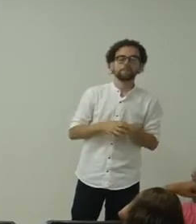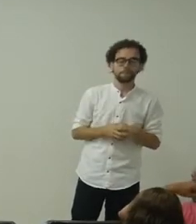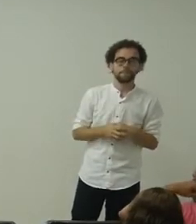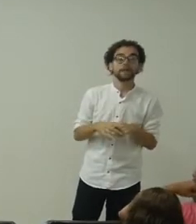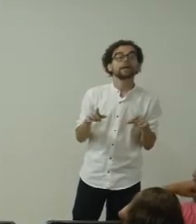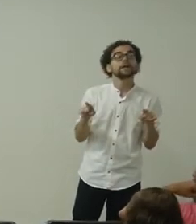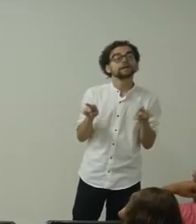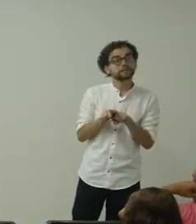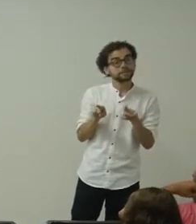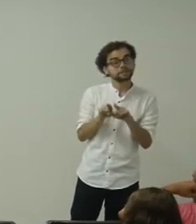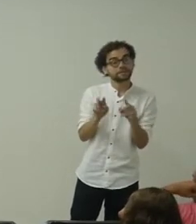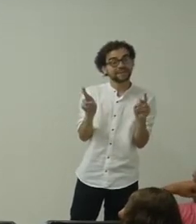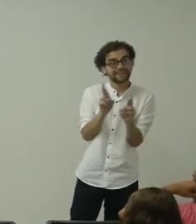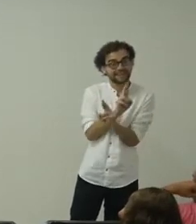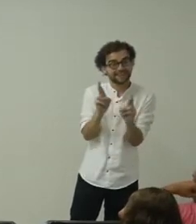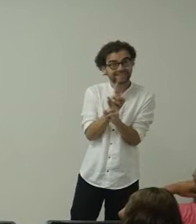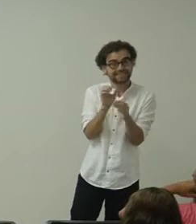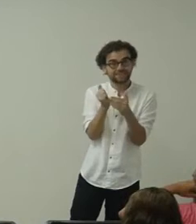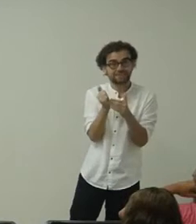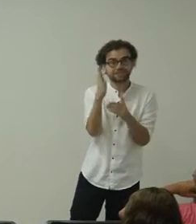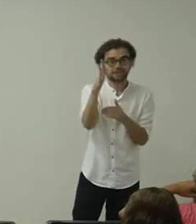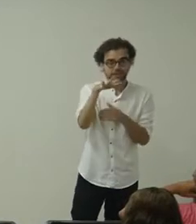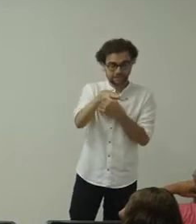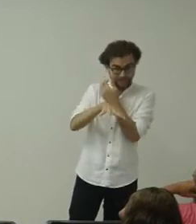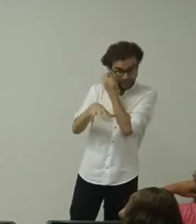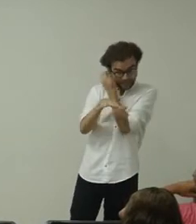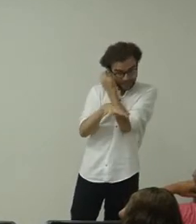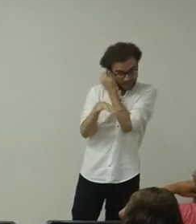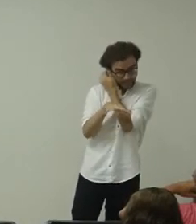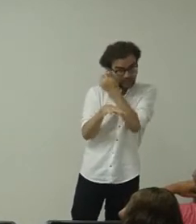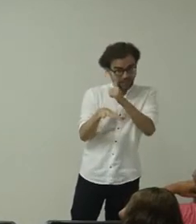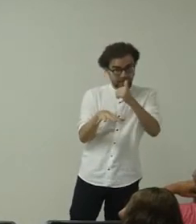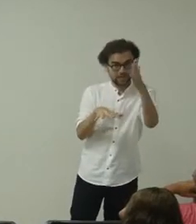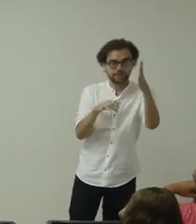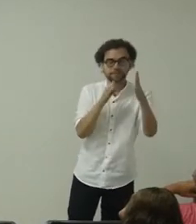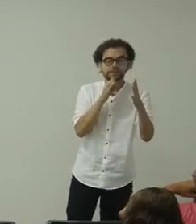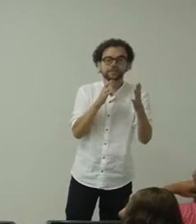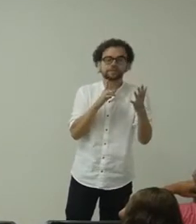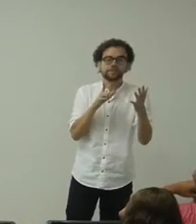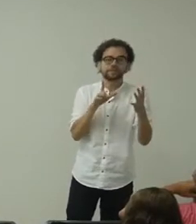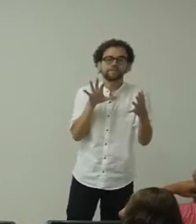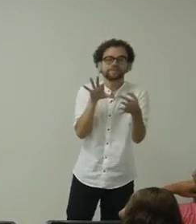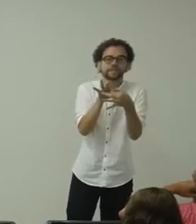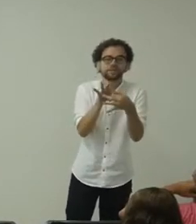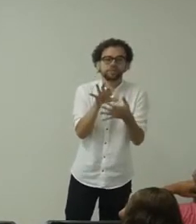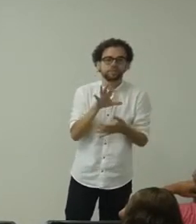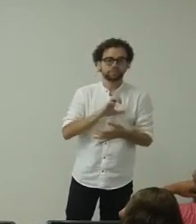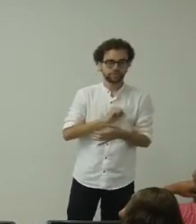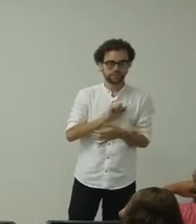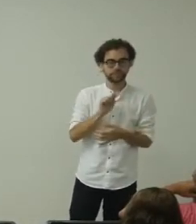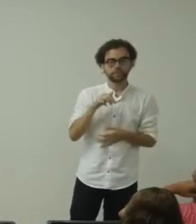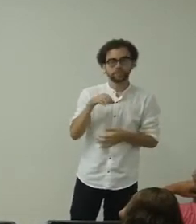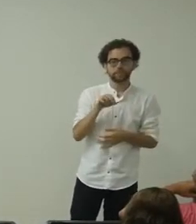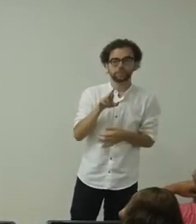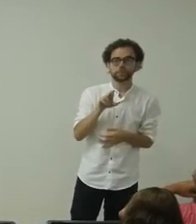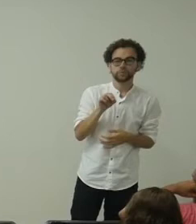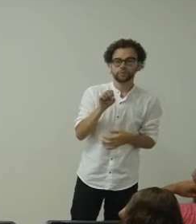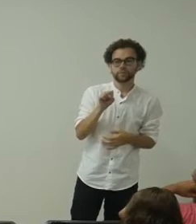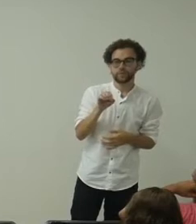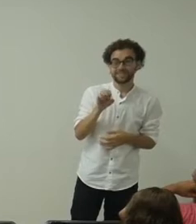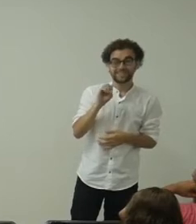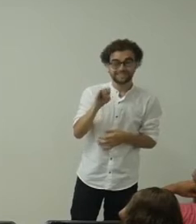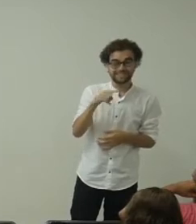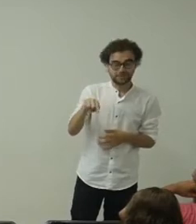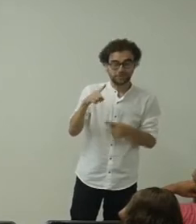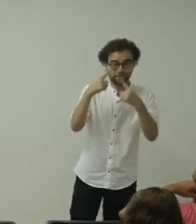também para além desse nicho, né, que envolve vínculo amoroso. Se eu tenho uma relação violenta